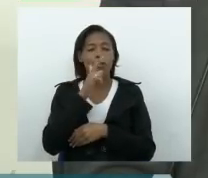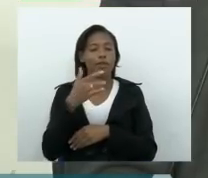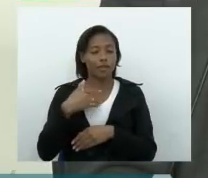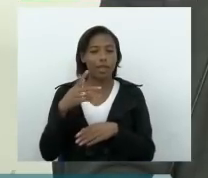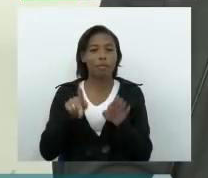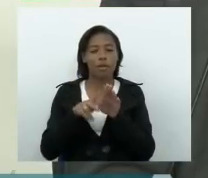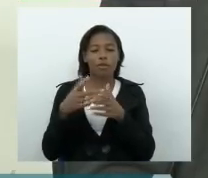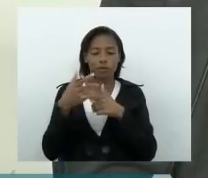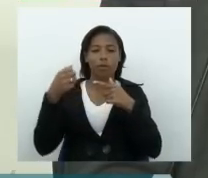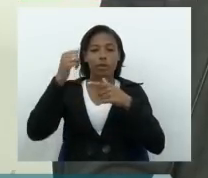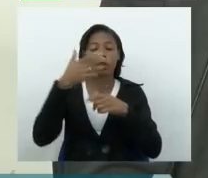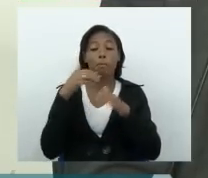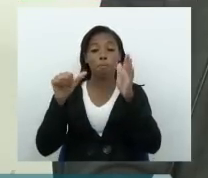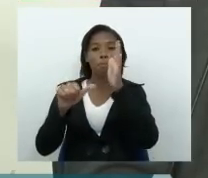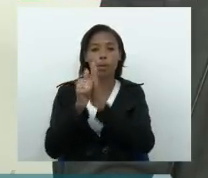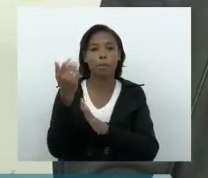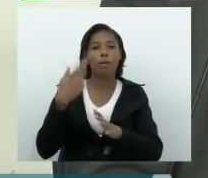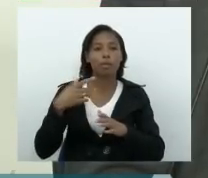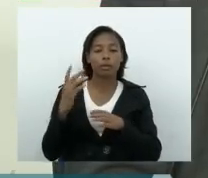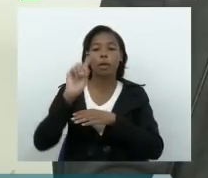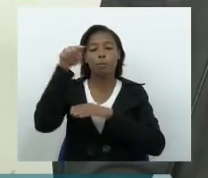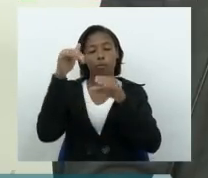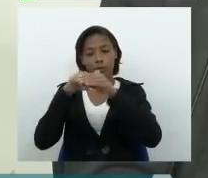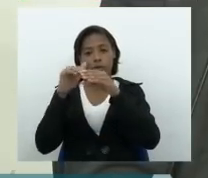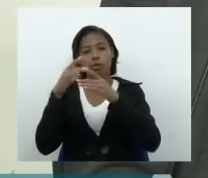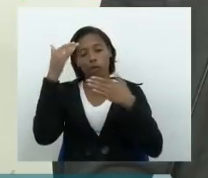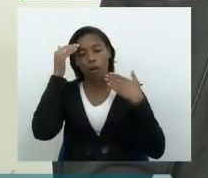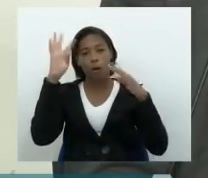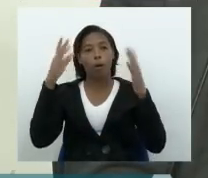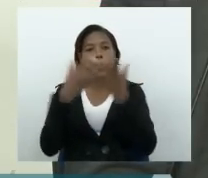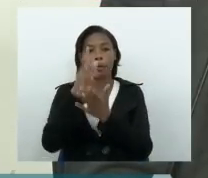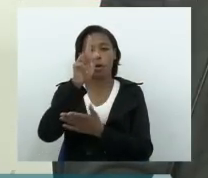voto, nós iremos em primeiro lugar para o segundo turno. Muito